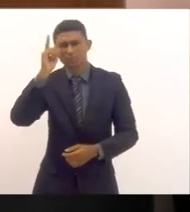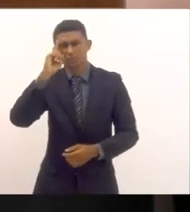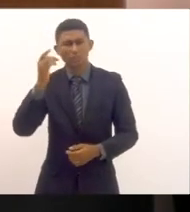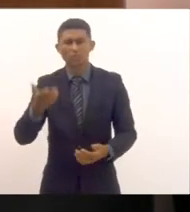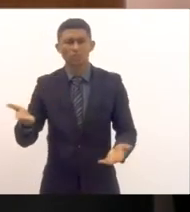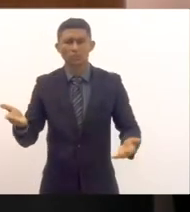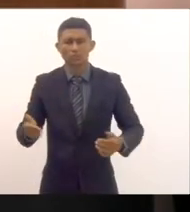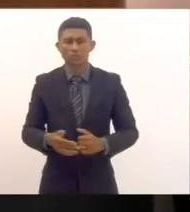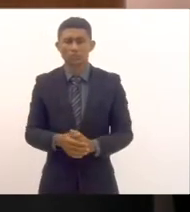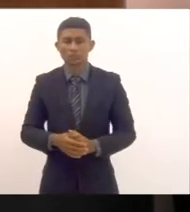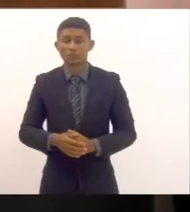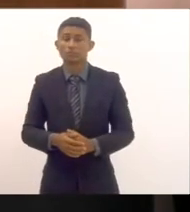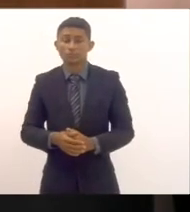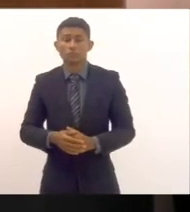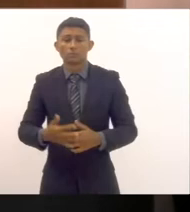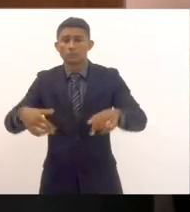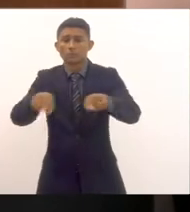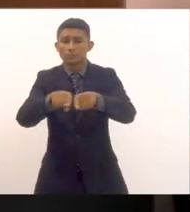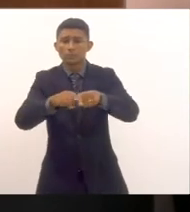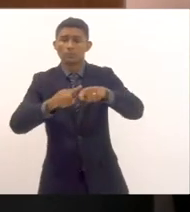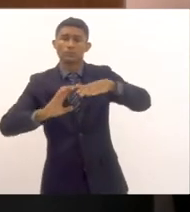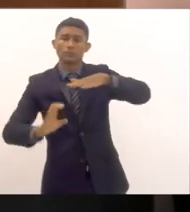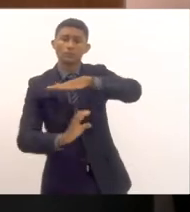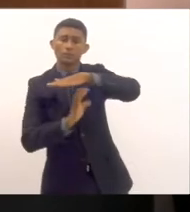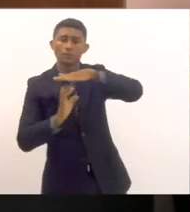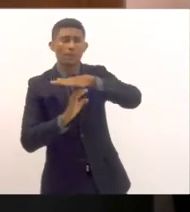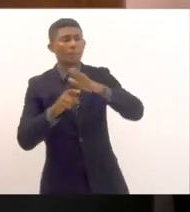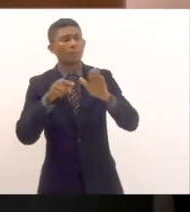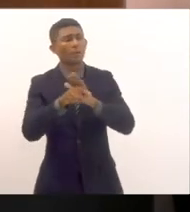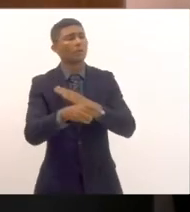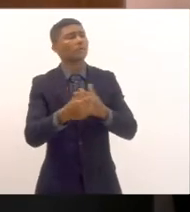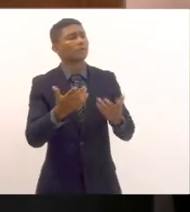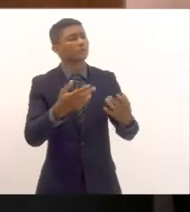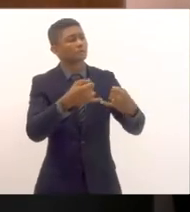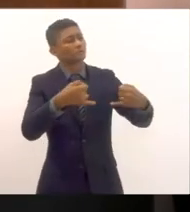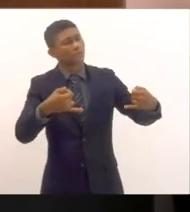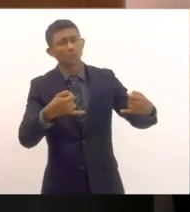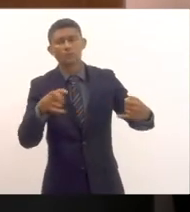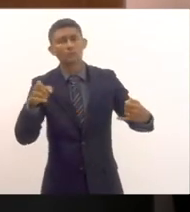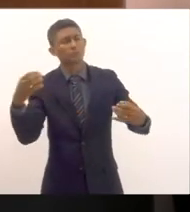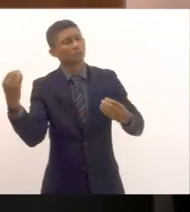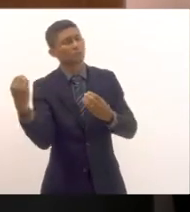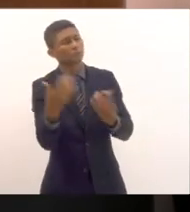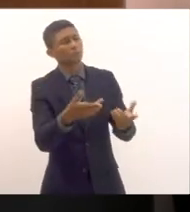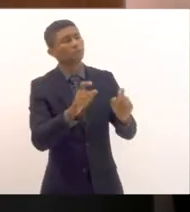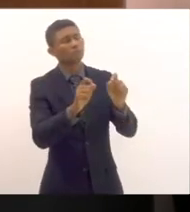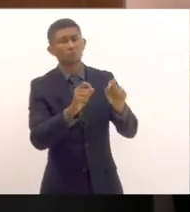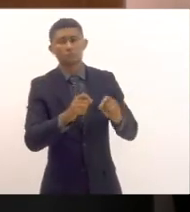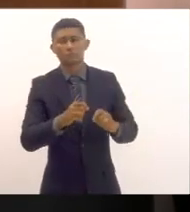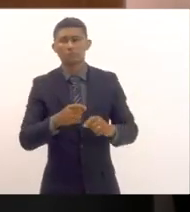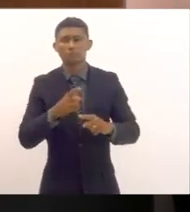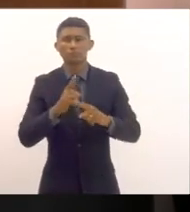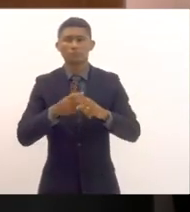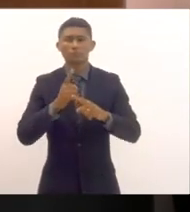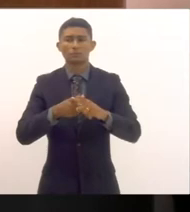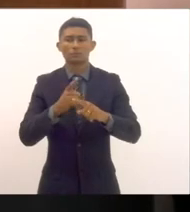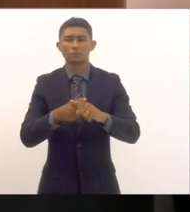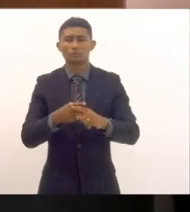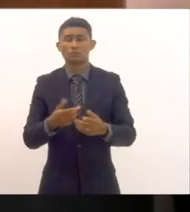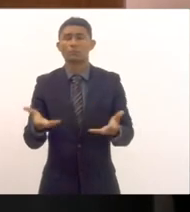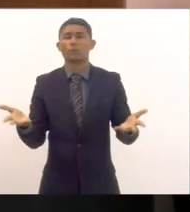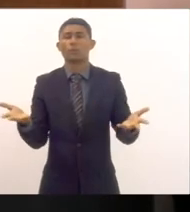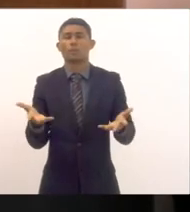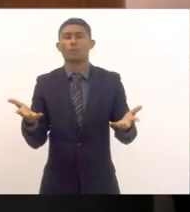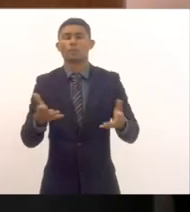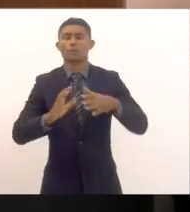gente não nem sequer pergunta para super vir quem é que fornece essa fiação porque na verdade você sabiamente é que hoje está à frente